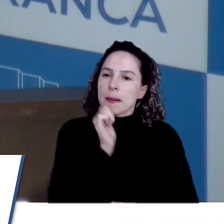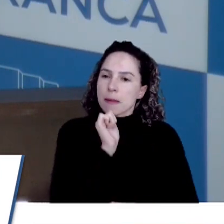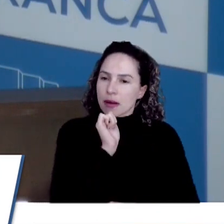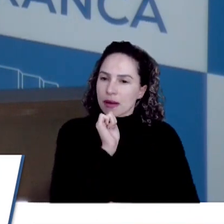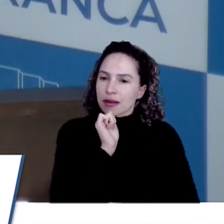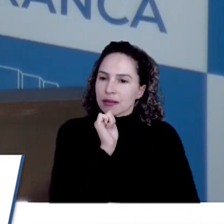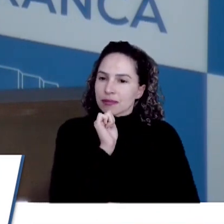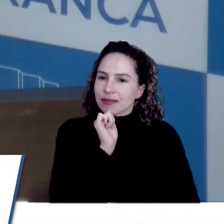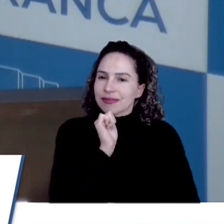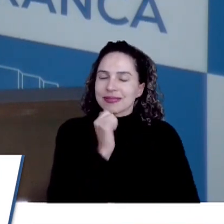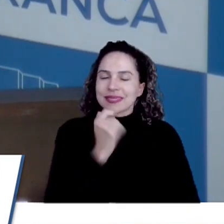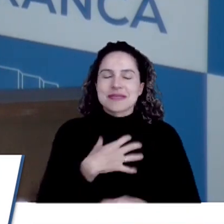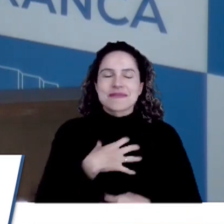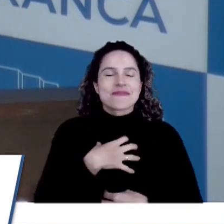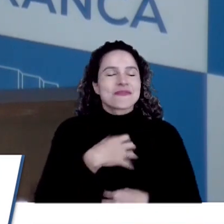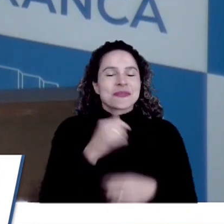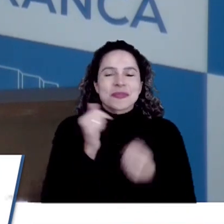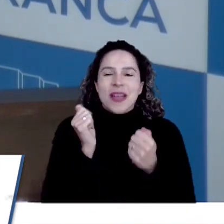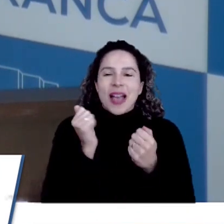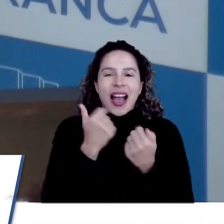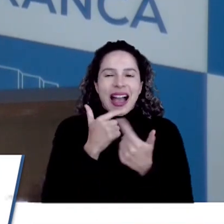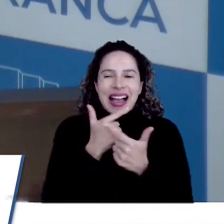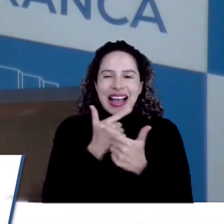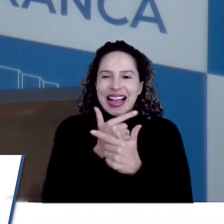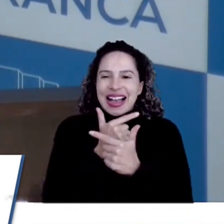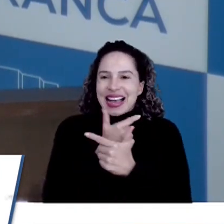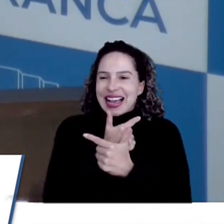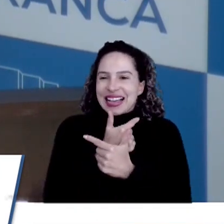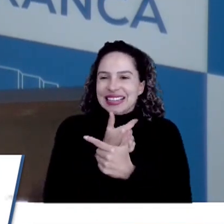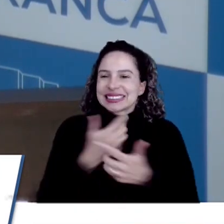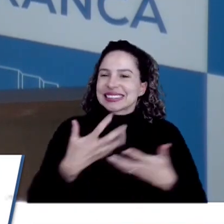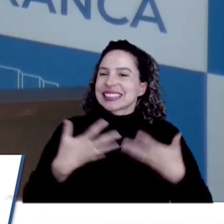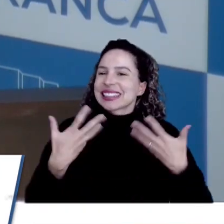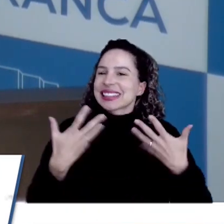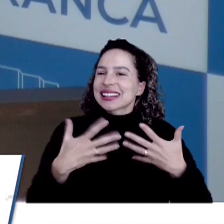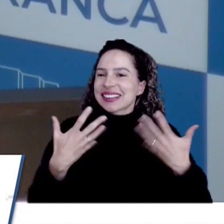é a risada dela, a alegria